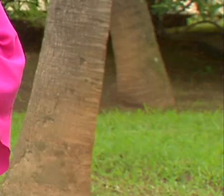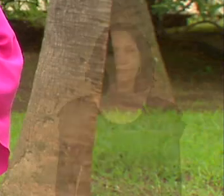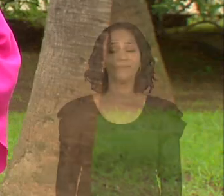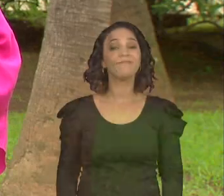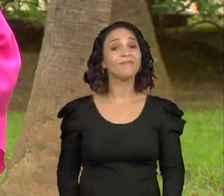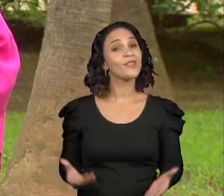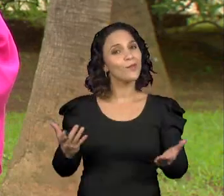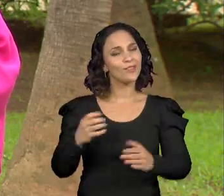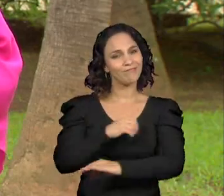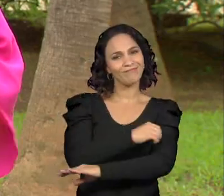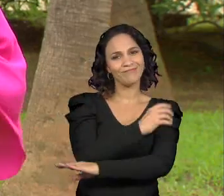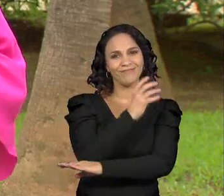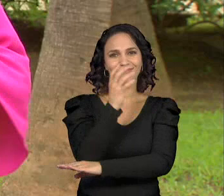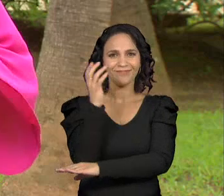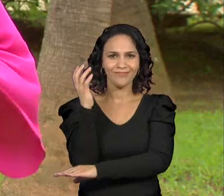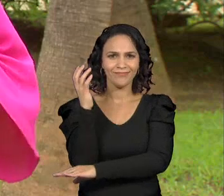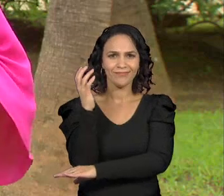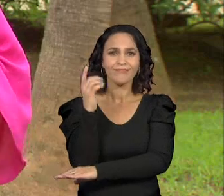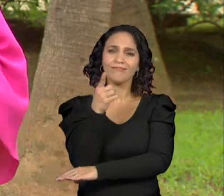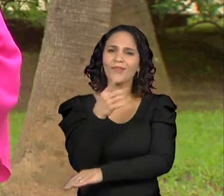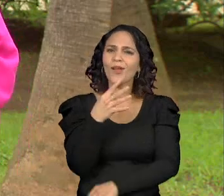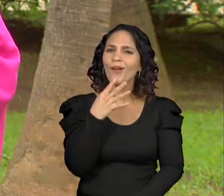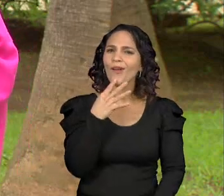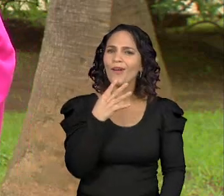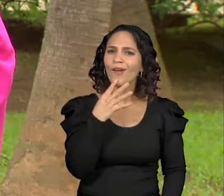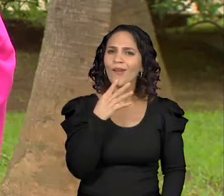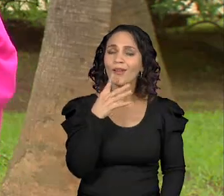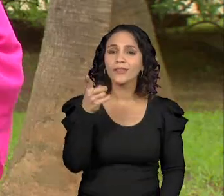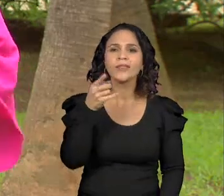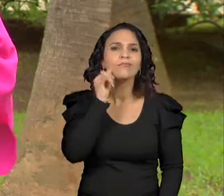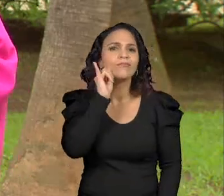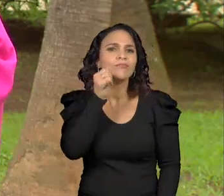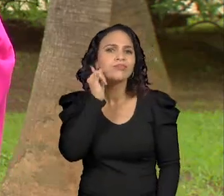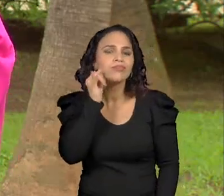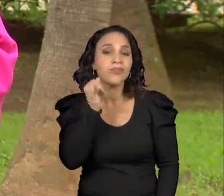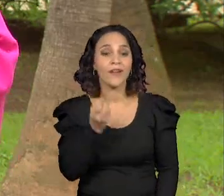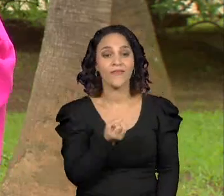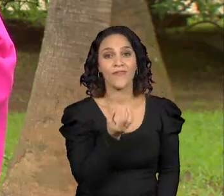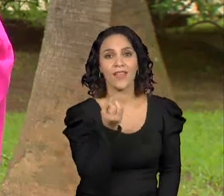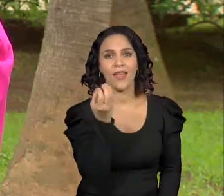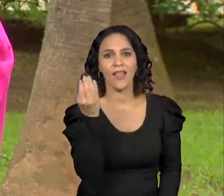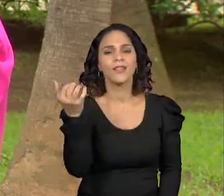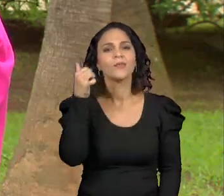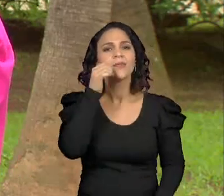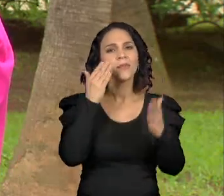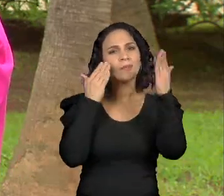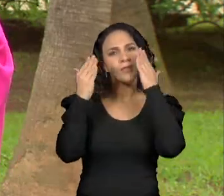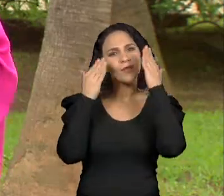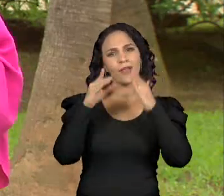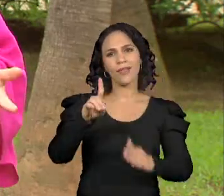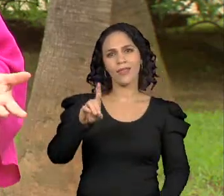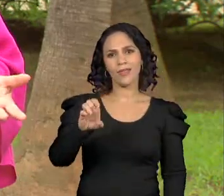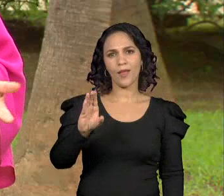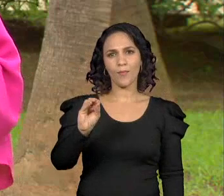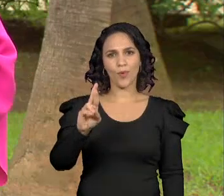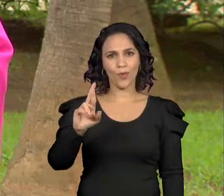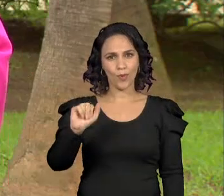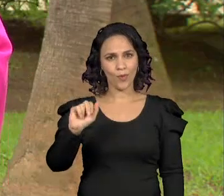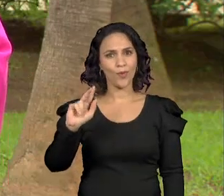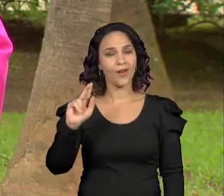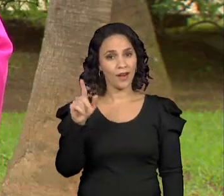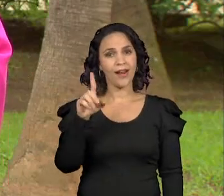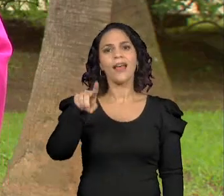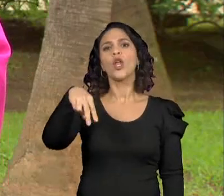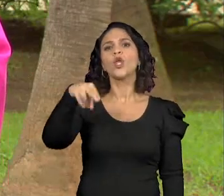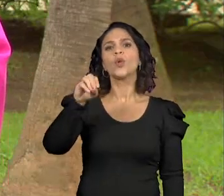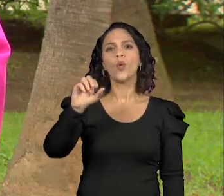No Repórter Eco de hoje, você vai conhecer os relatos de viagens da psicóloga Débora Noal, da organização